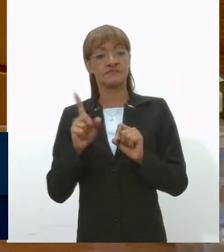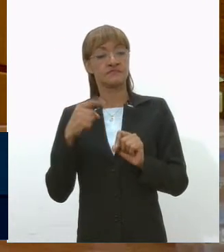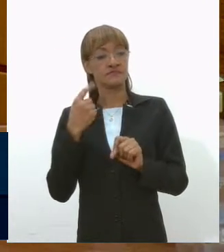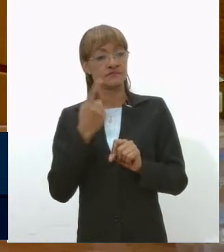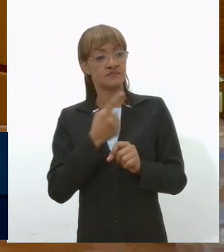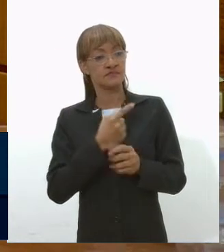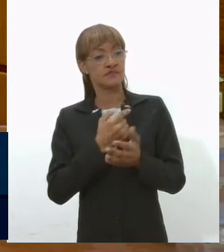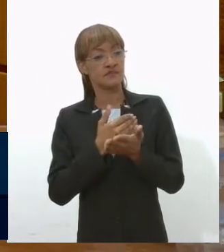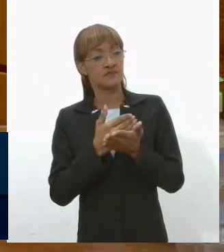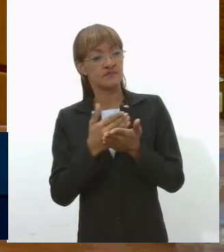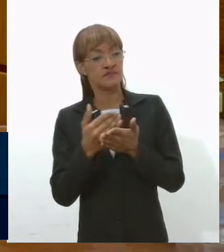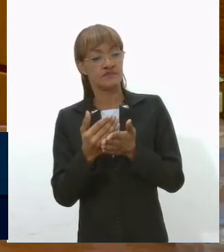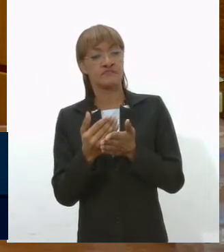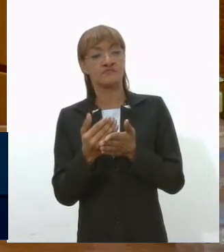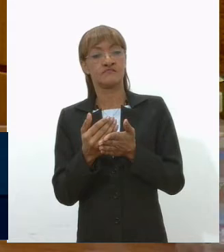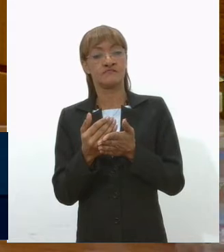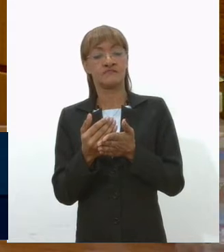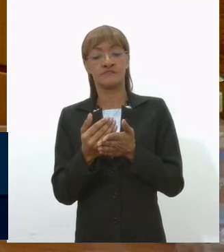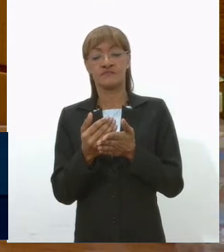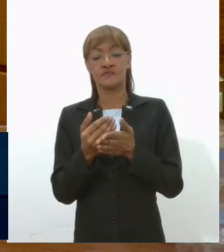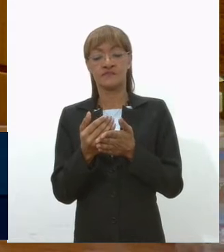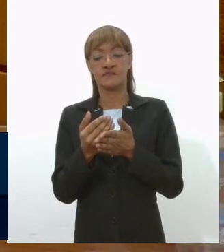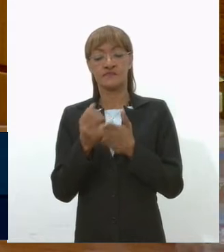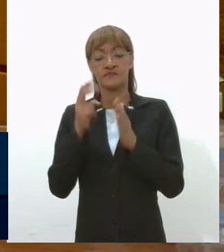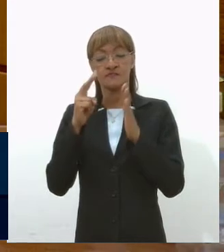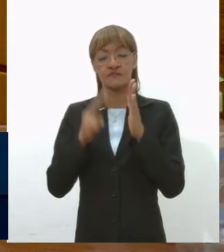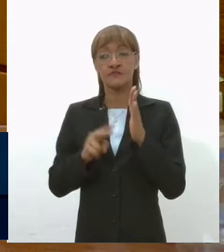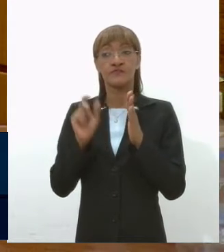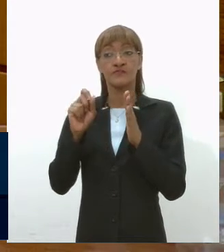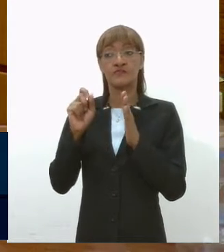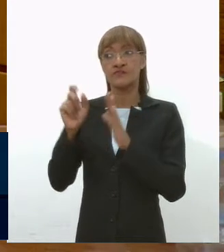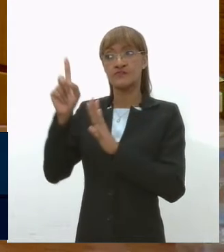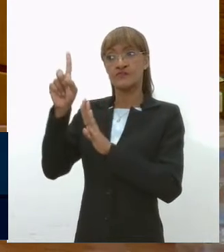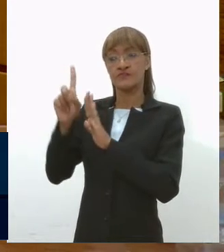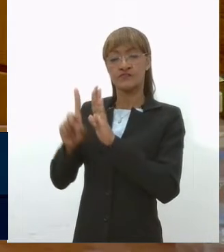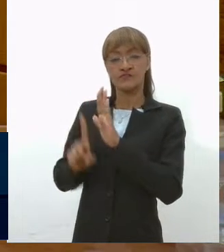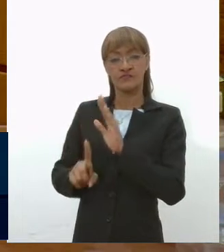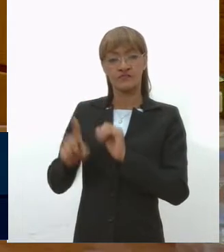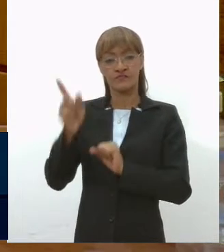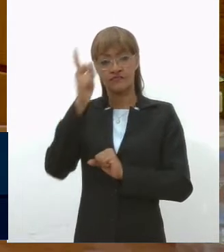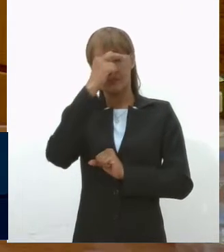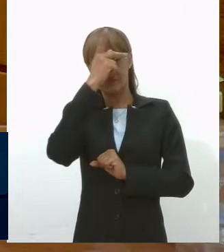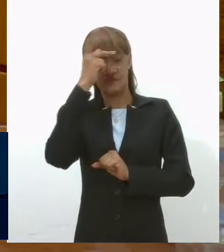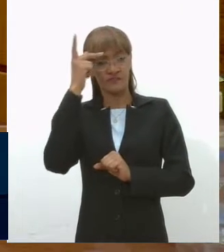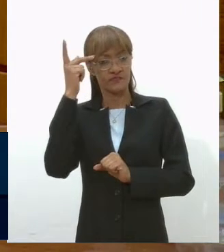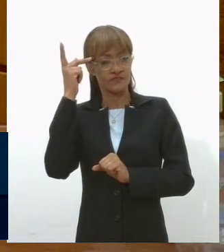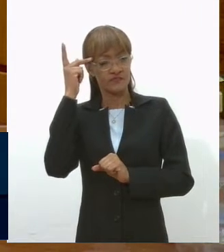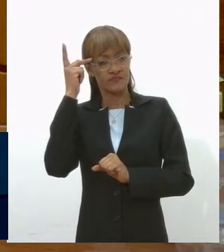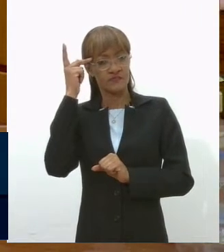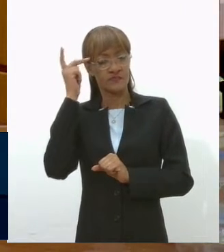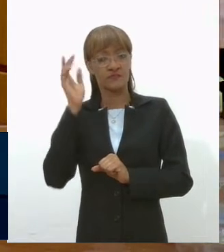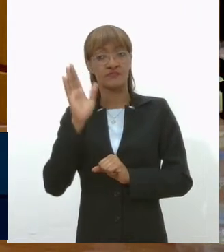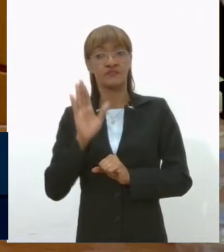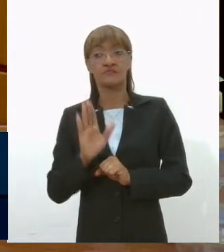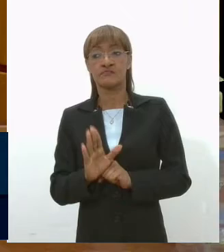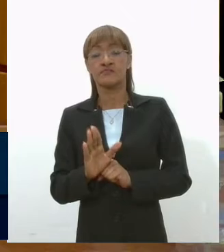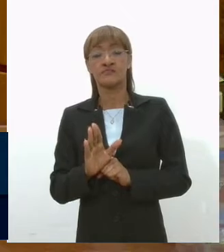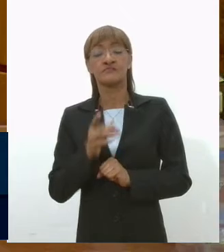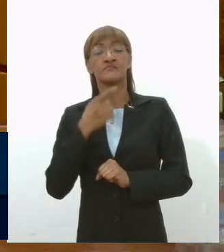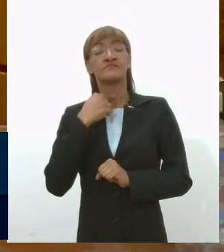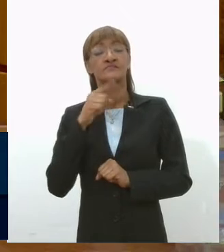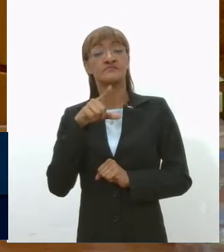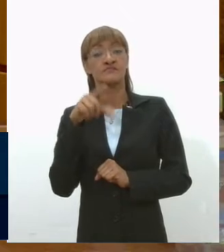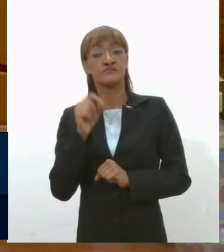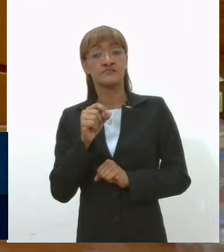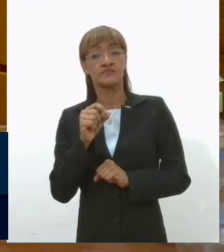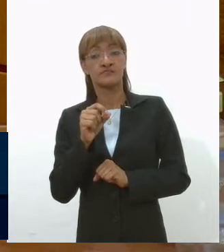aprofundar. Trata-se dos direitos das pessoas intersexos. Nós estivemos lá com a representante da